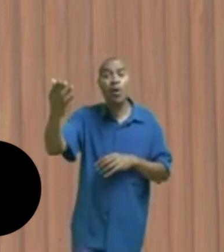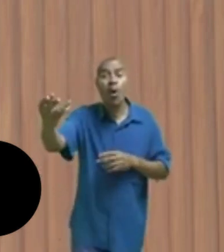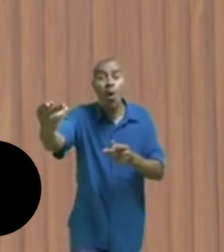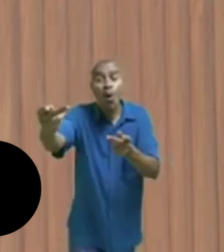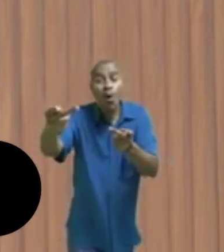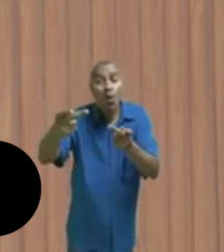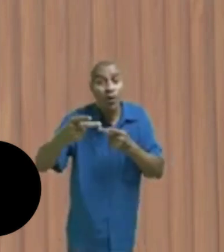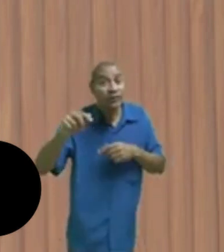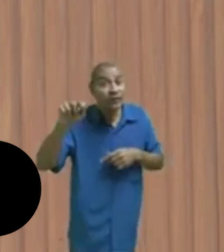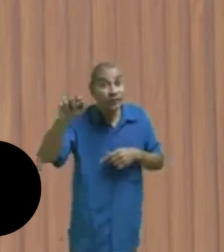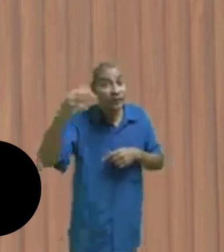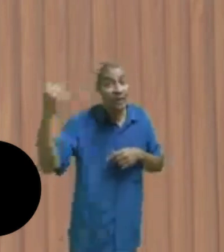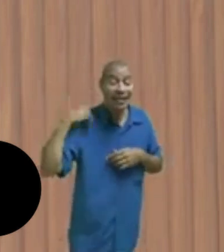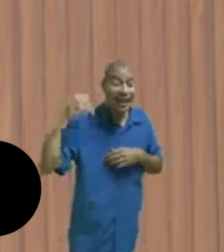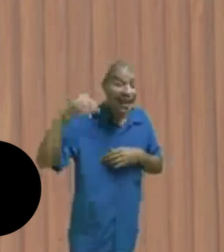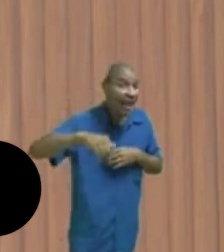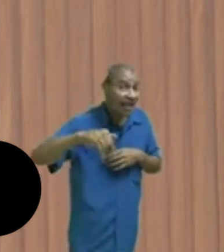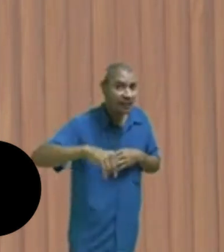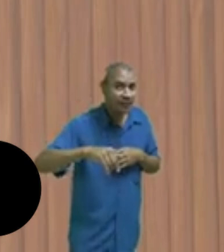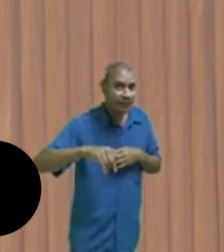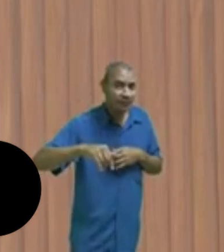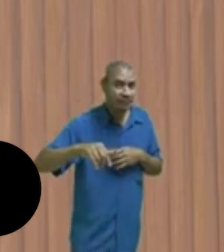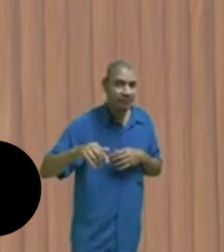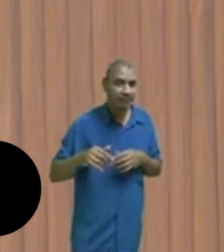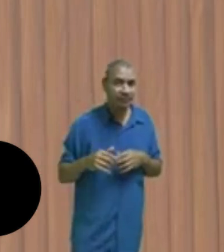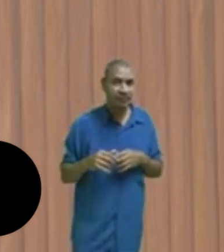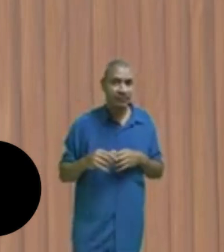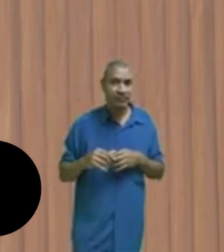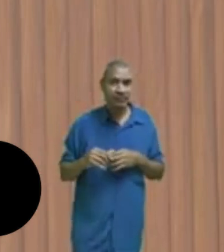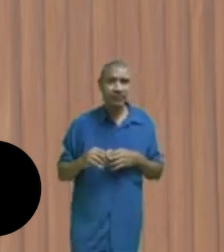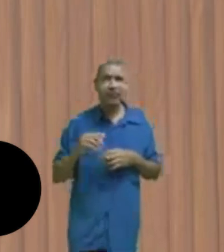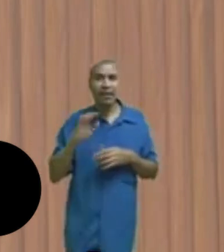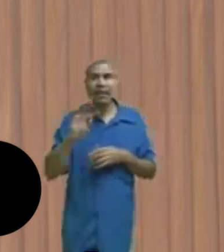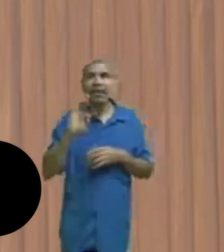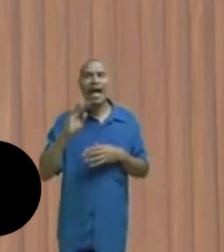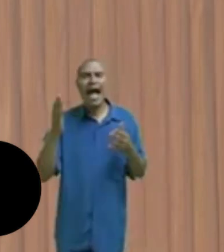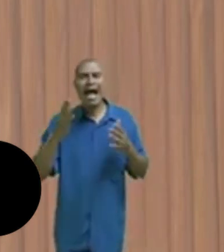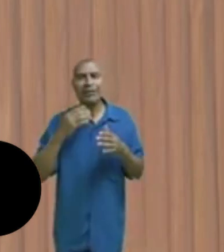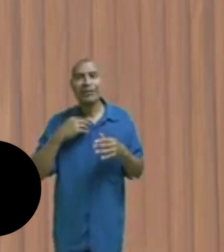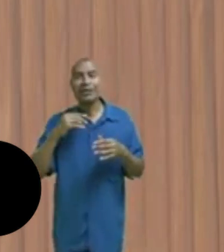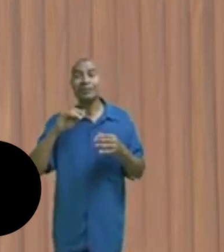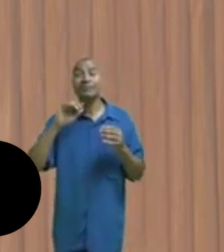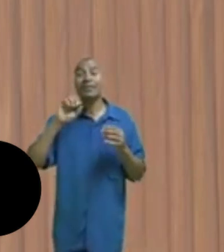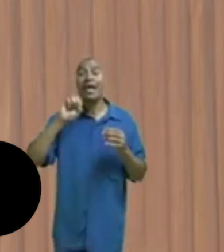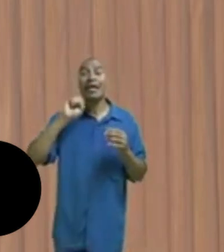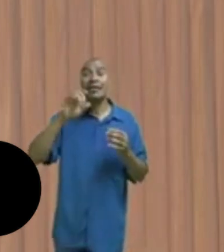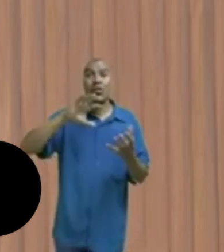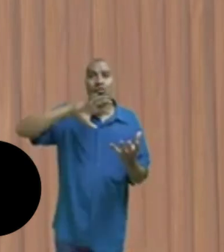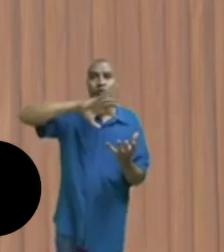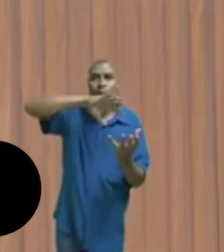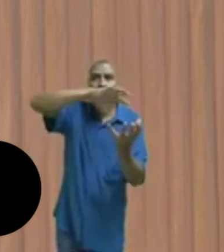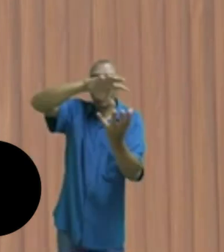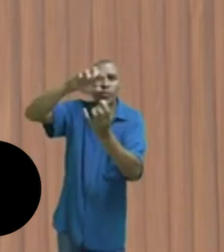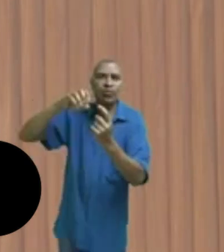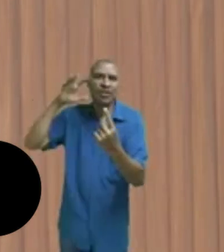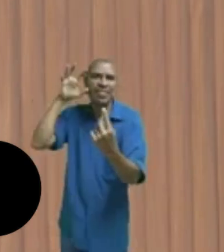Não estamos mais em procura de nada. E se todas as guerras do mundo acabarem? Estou nem